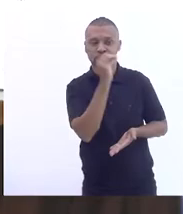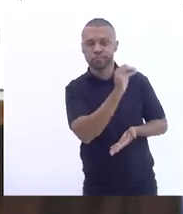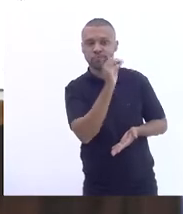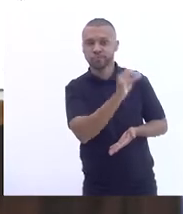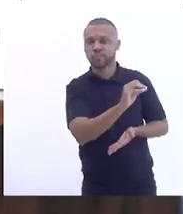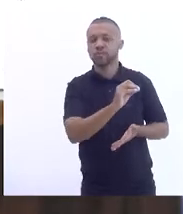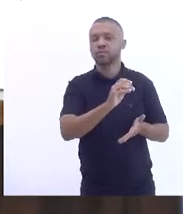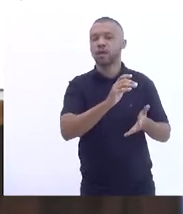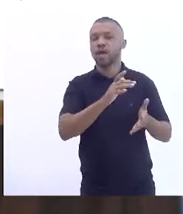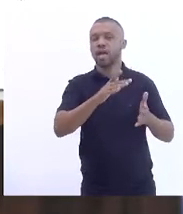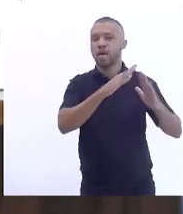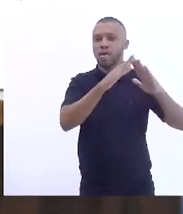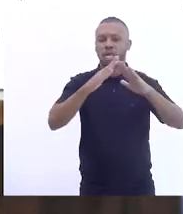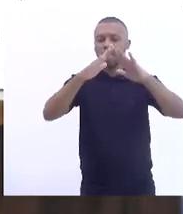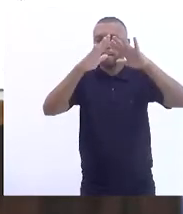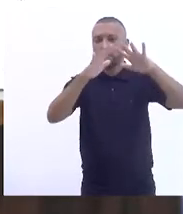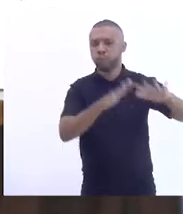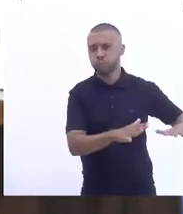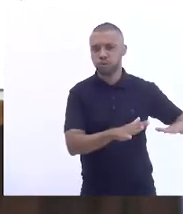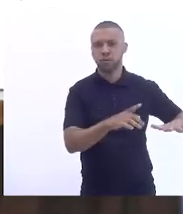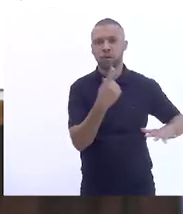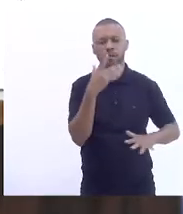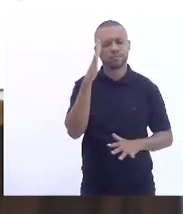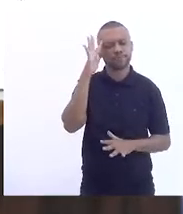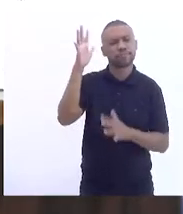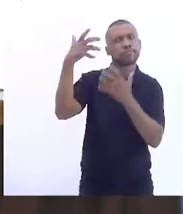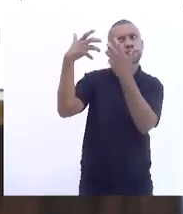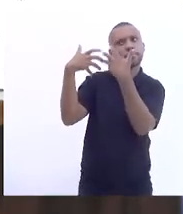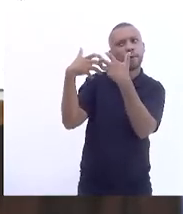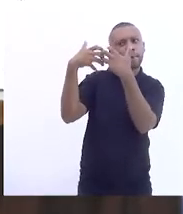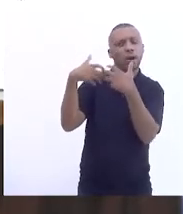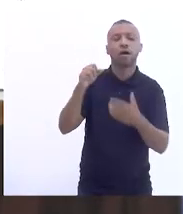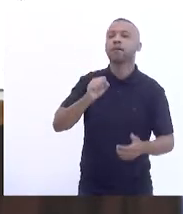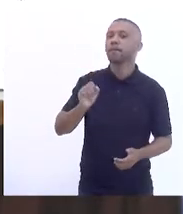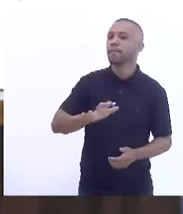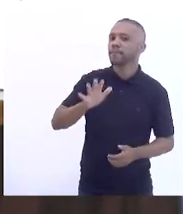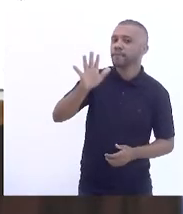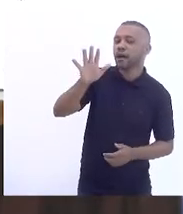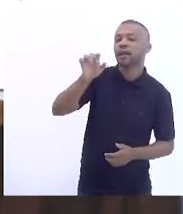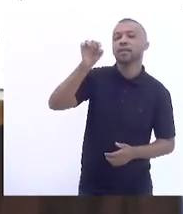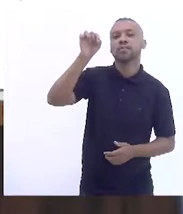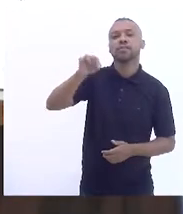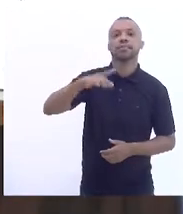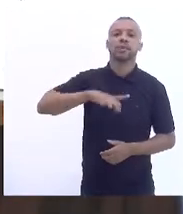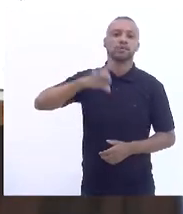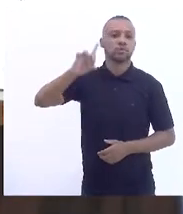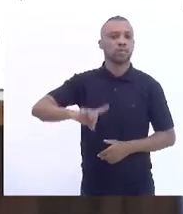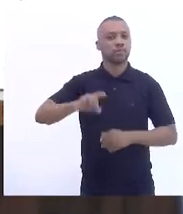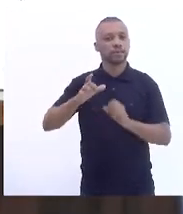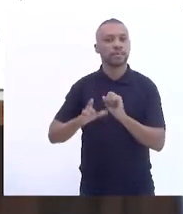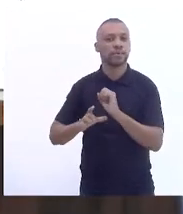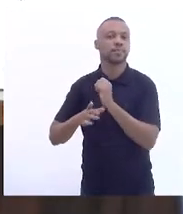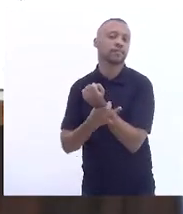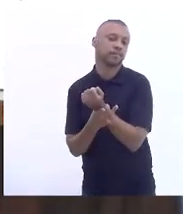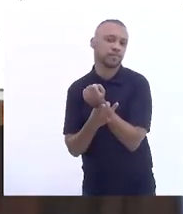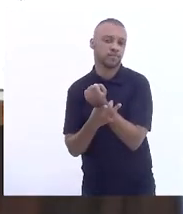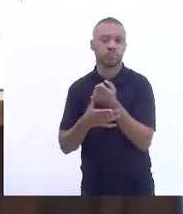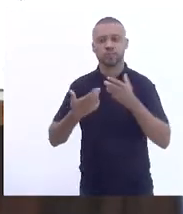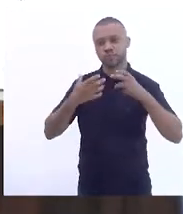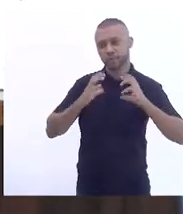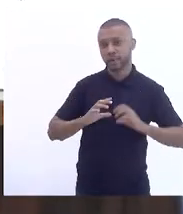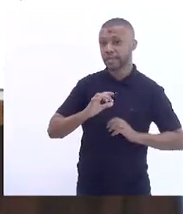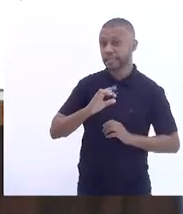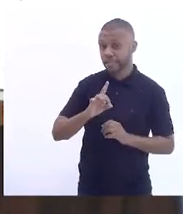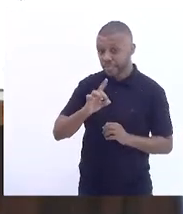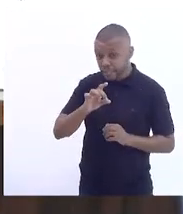remoção que possamos sonhar com uma favela com direitos com uma favela que tem ou garantia da Cidadania com uma